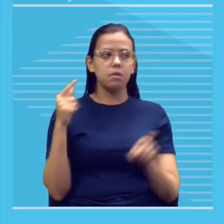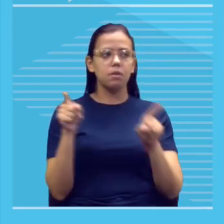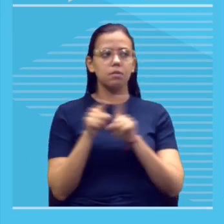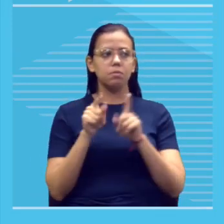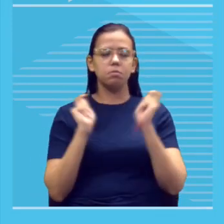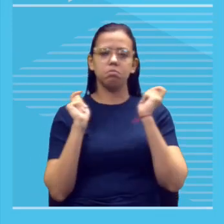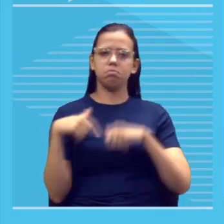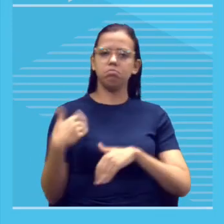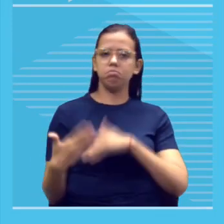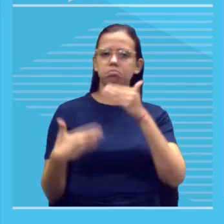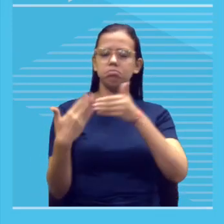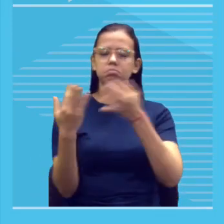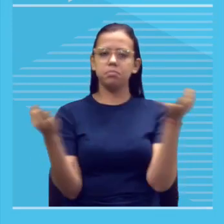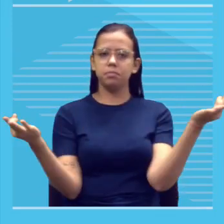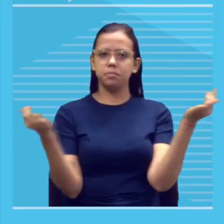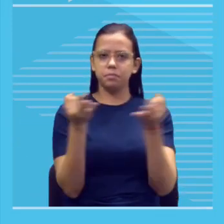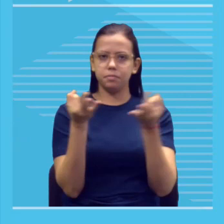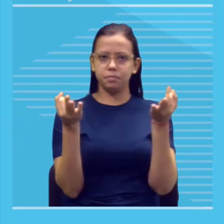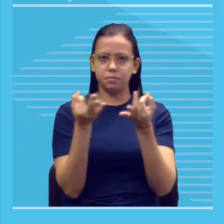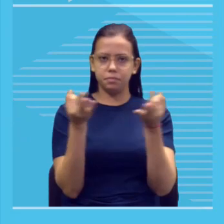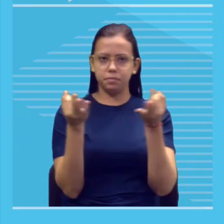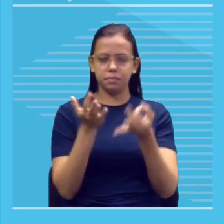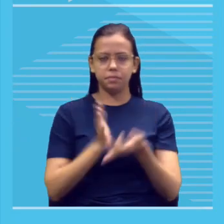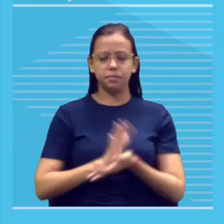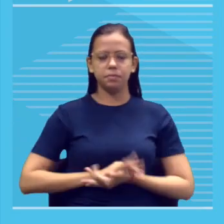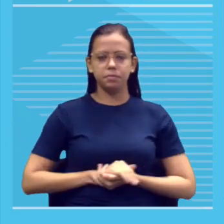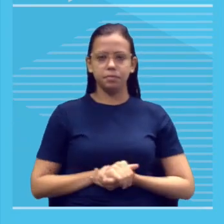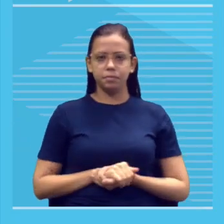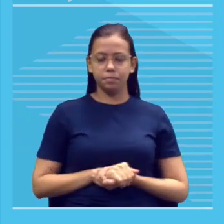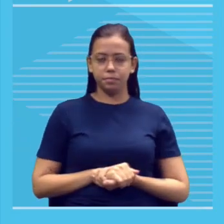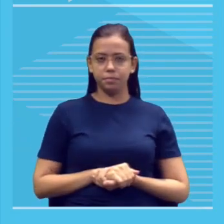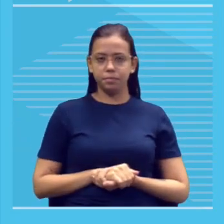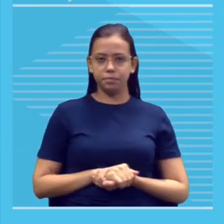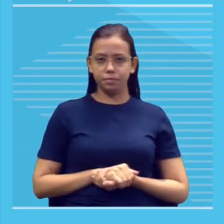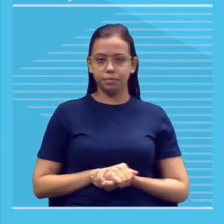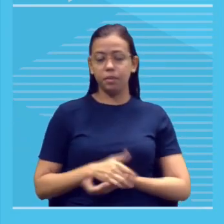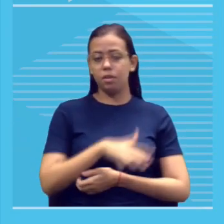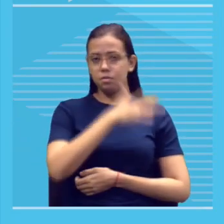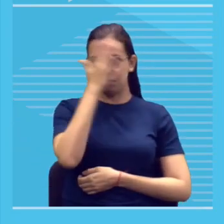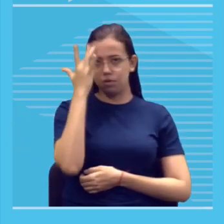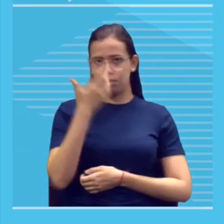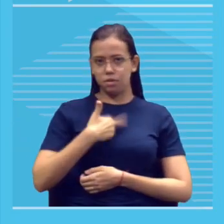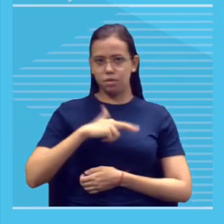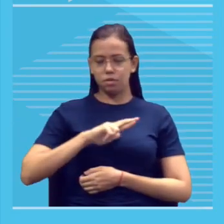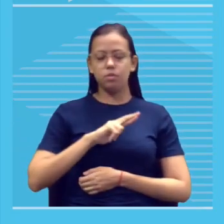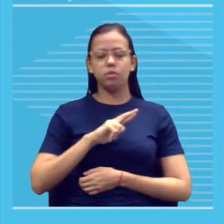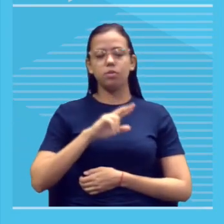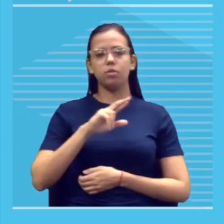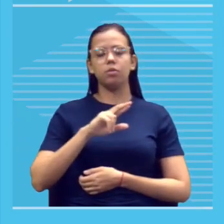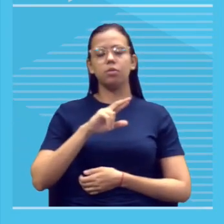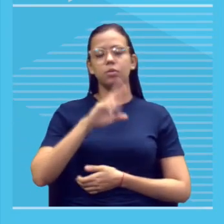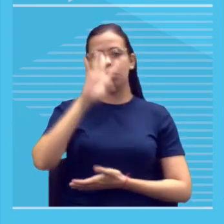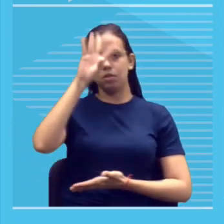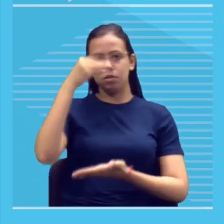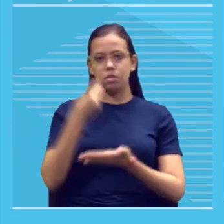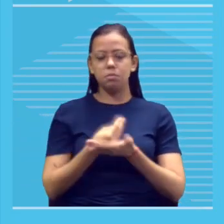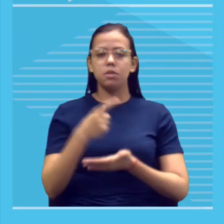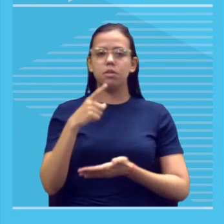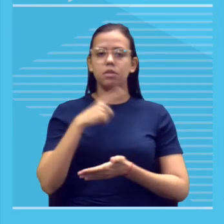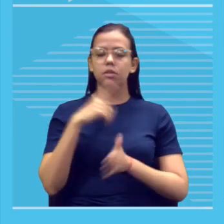eu progrei do Rumo à perfeição e os espíritos tem um modelo ético que é